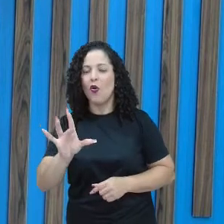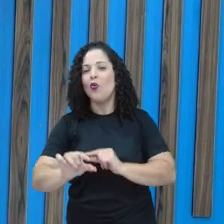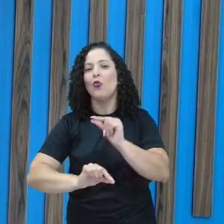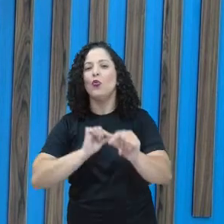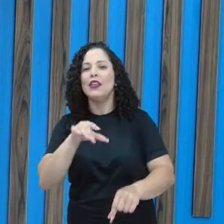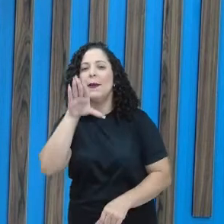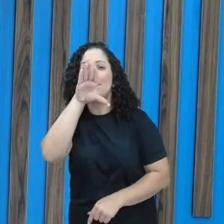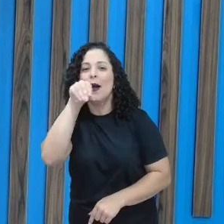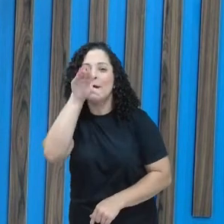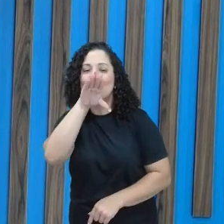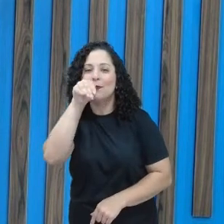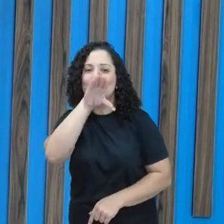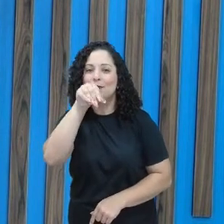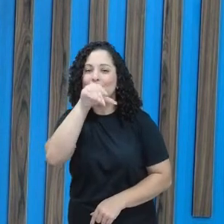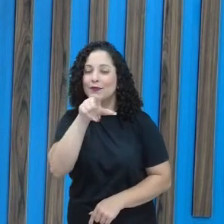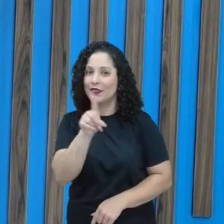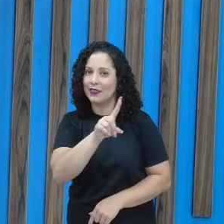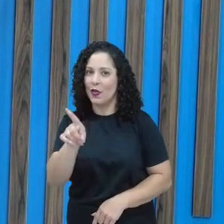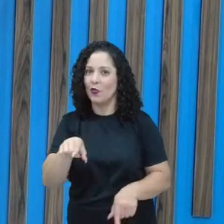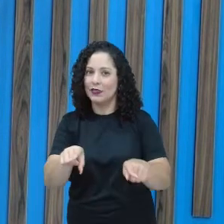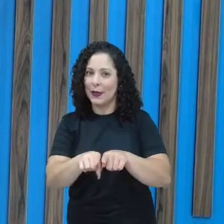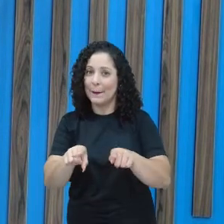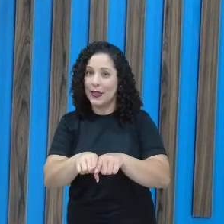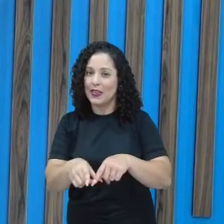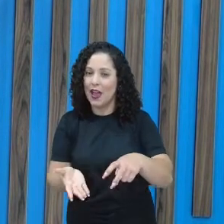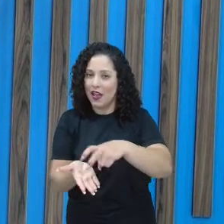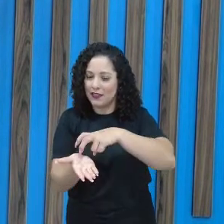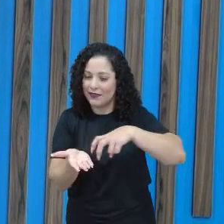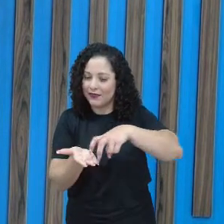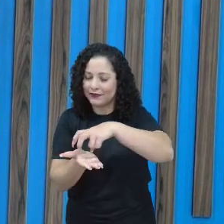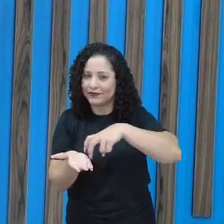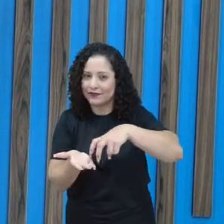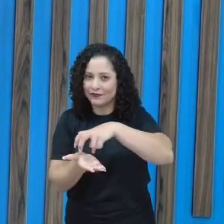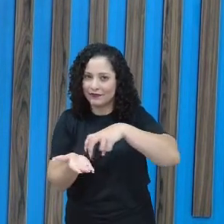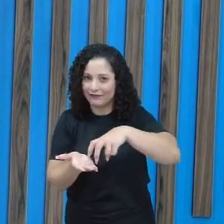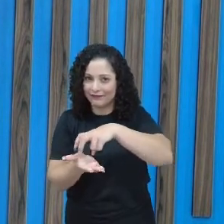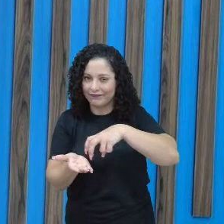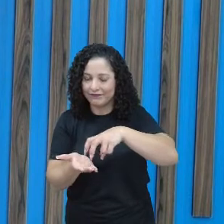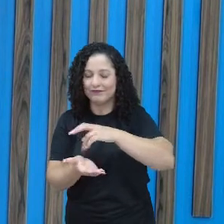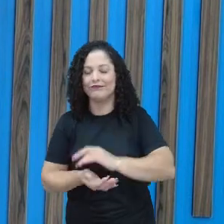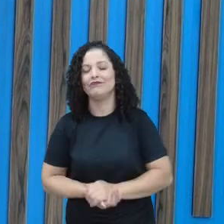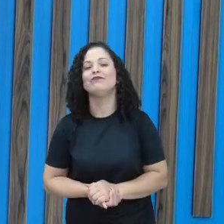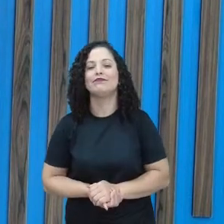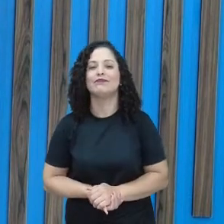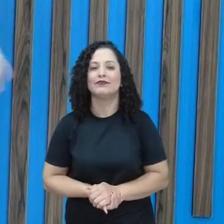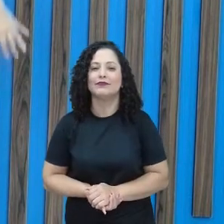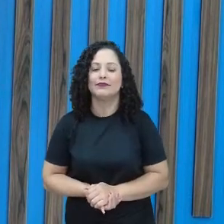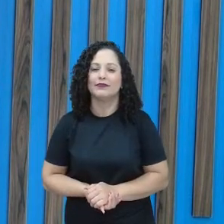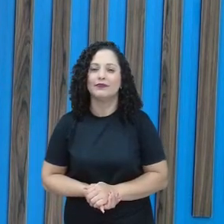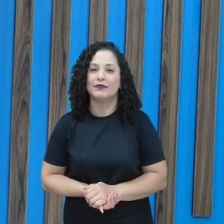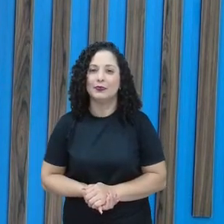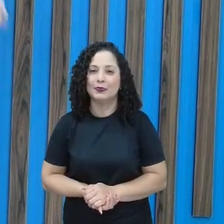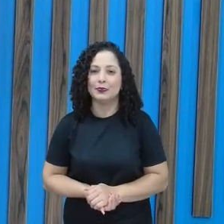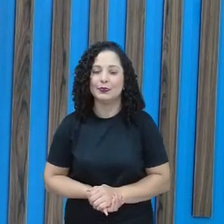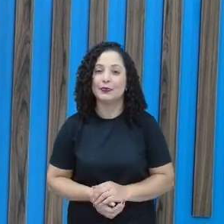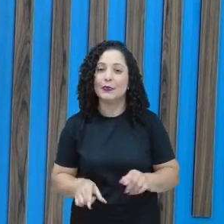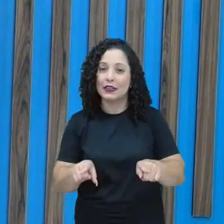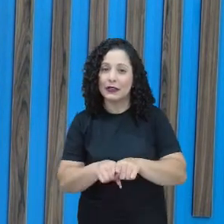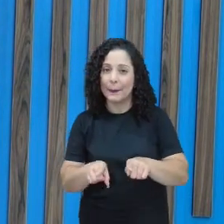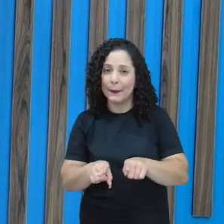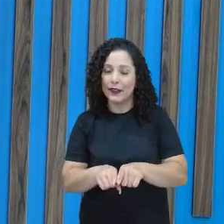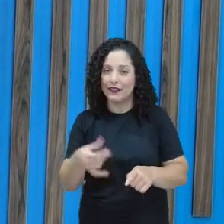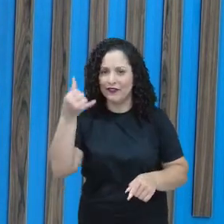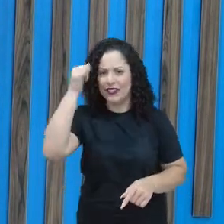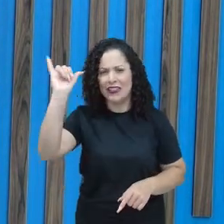linguagem verbal, a linguagem não verbal também, tá? Só pra gente não excluir as outras